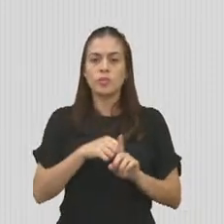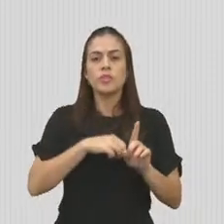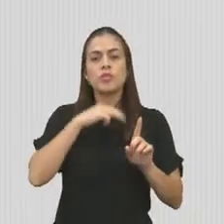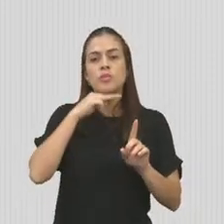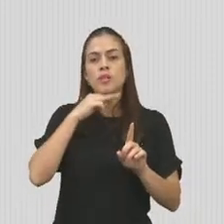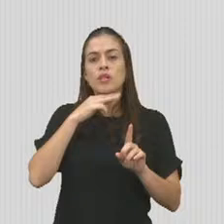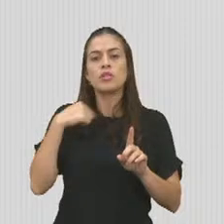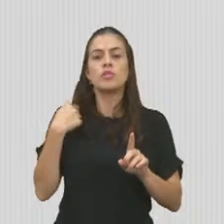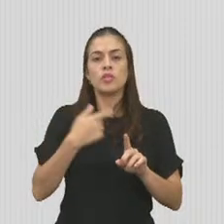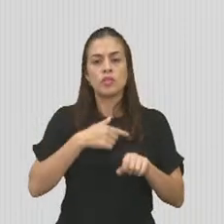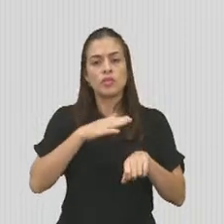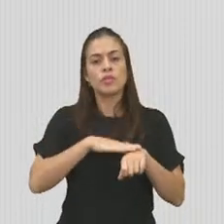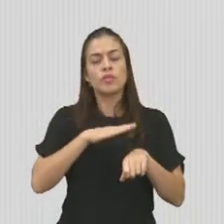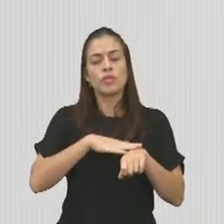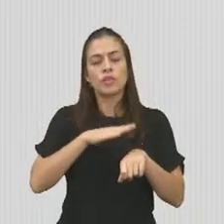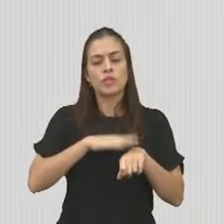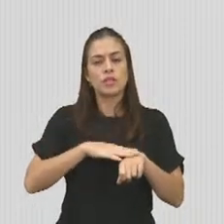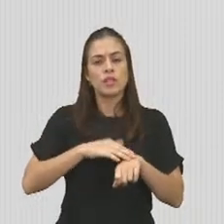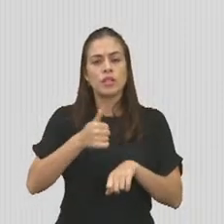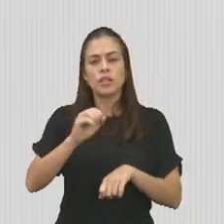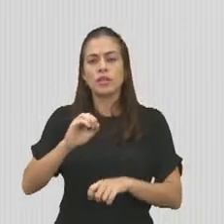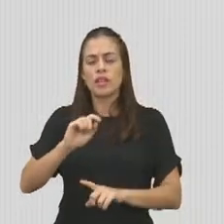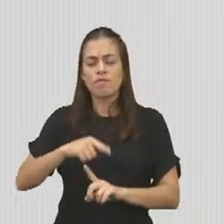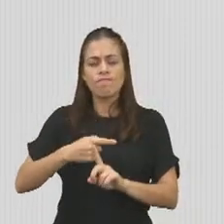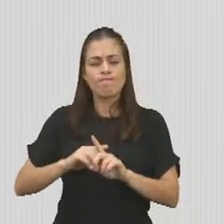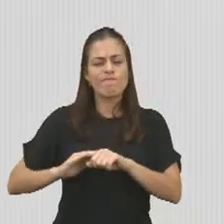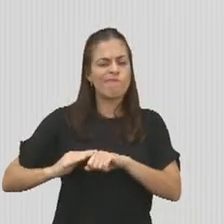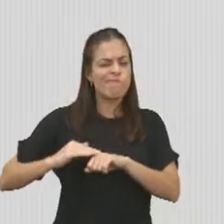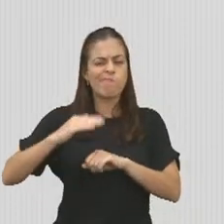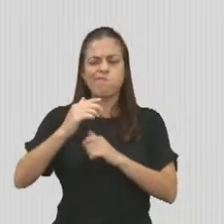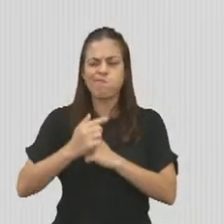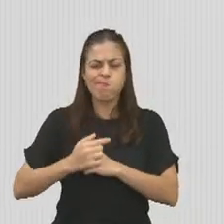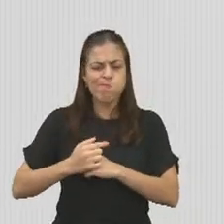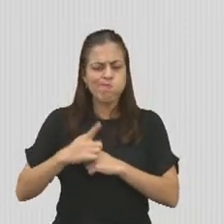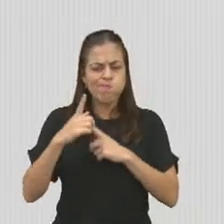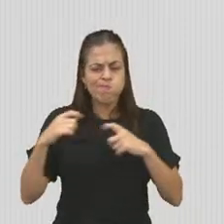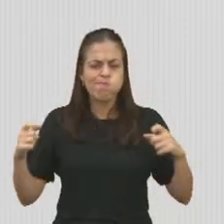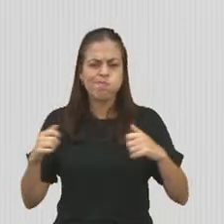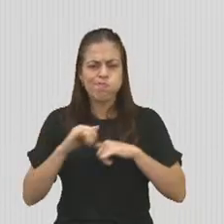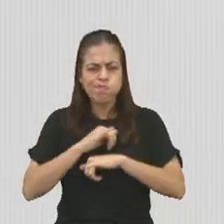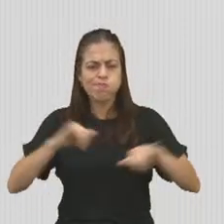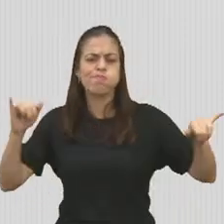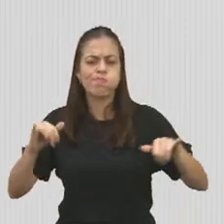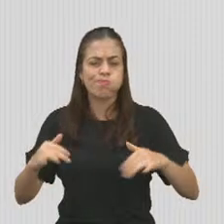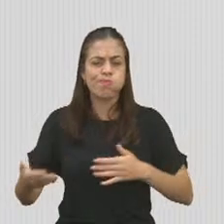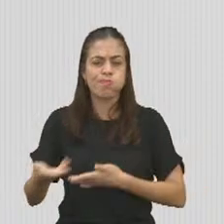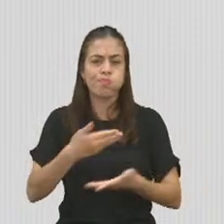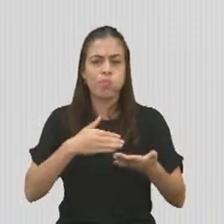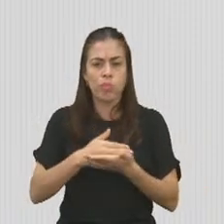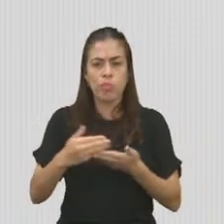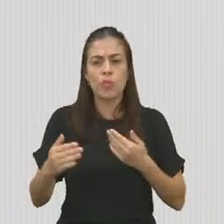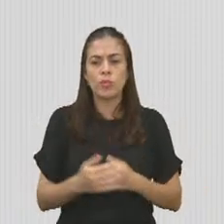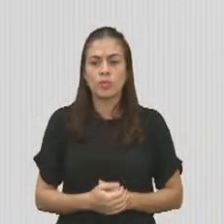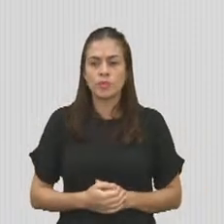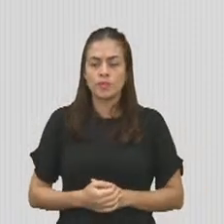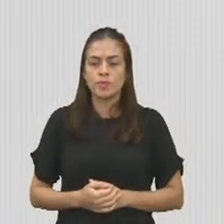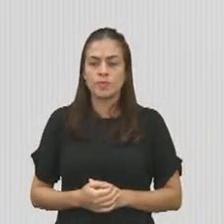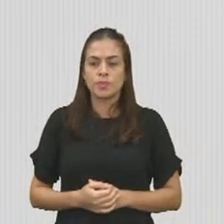vai fazer 10 vezes mais barulho do que a gente já fez quando essa história começou. Próximo slide, por favor.